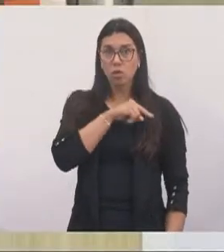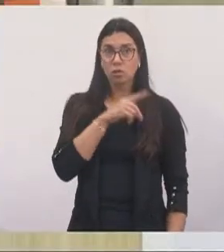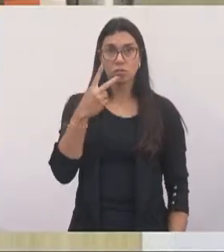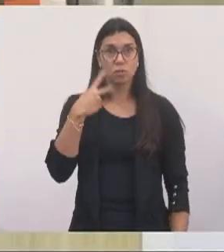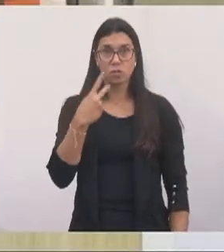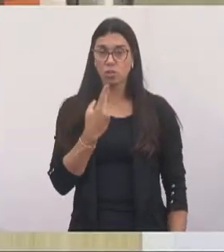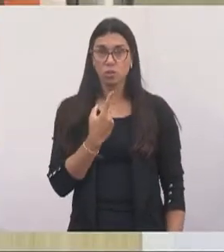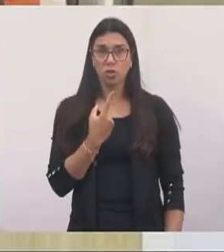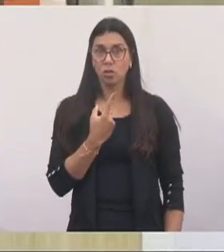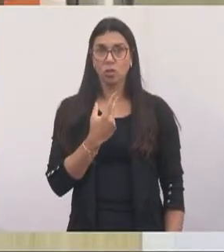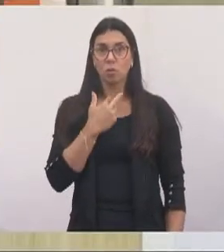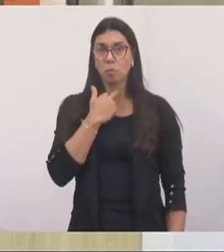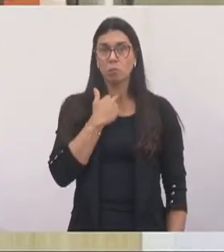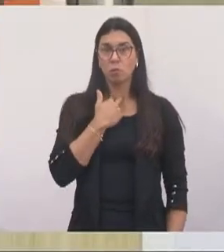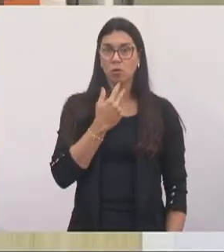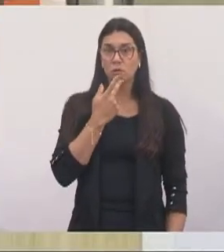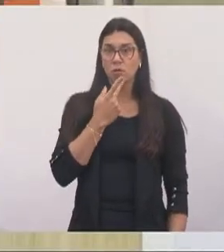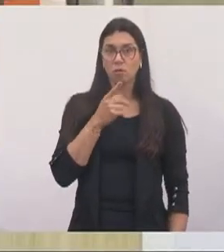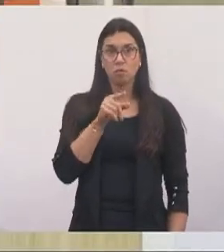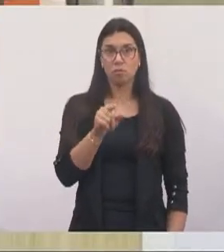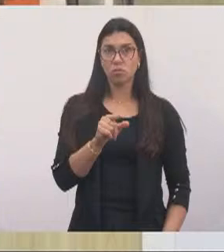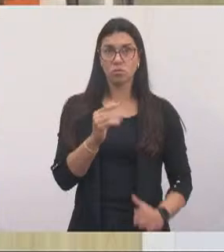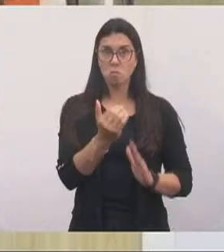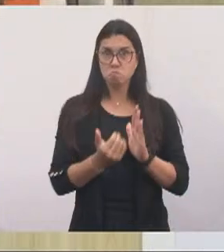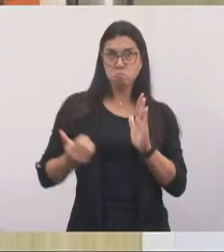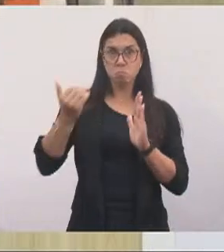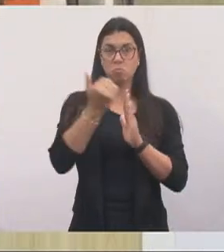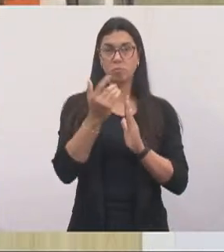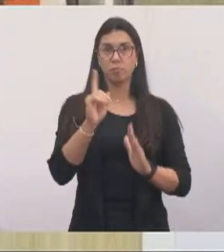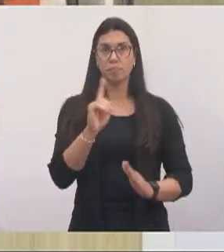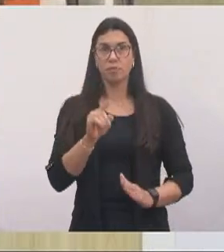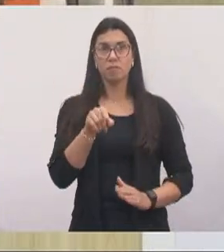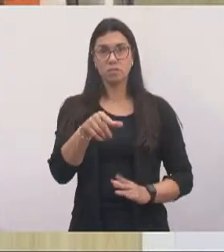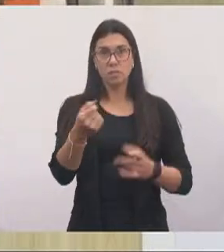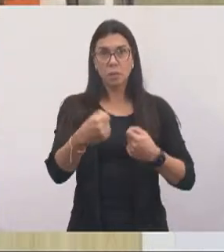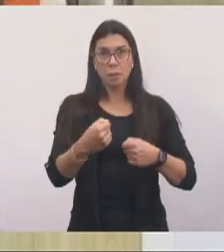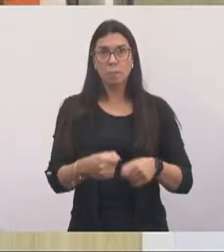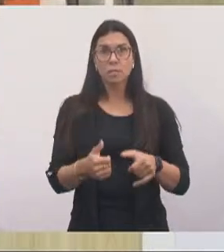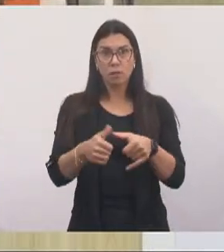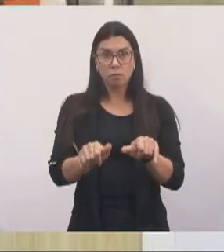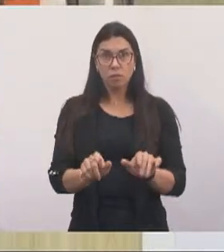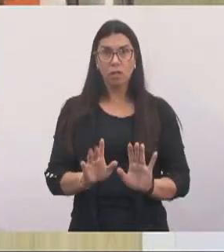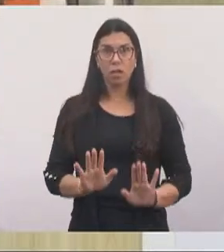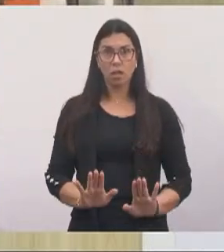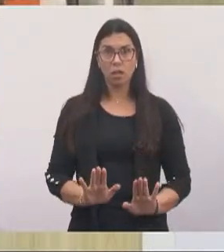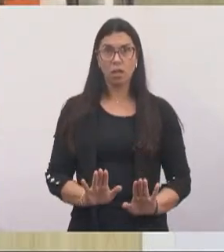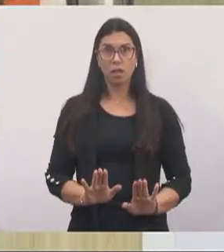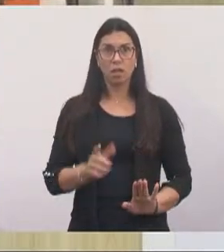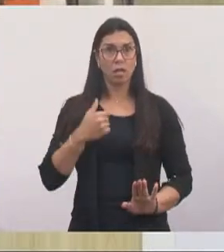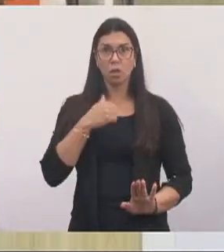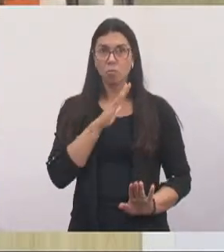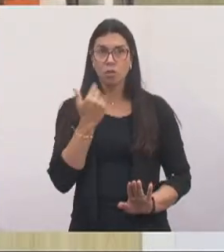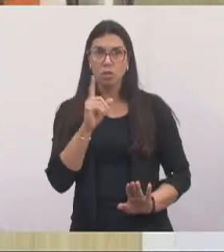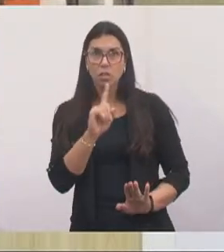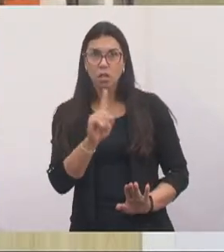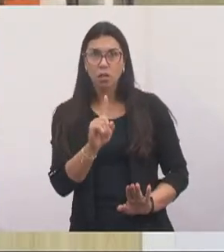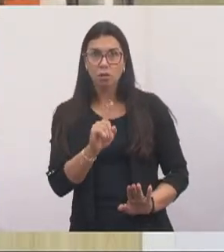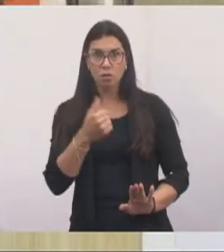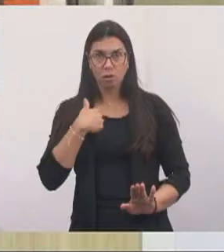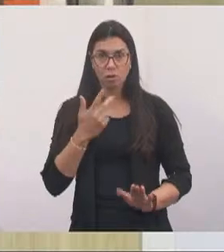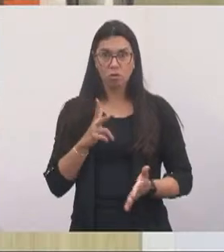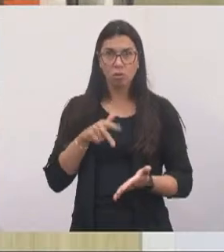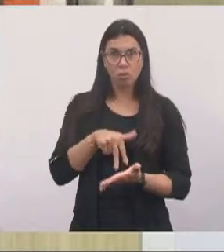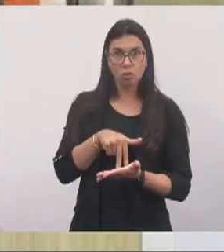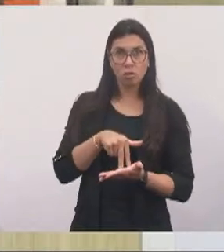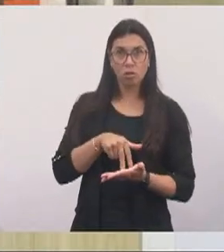vereador. Não, mas o senhor não é autoridade máxima. O senhor tem o A senhora precisa se colocar no lugar de vice-presidência. Eu não morri, eu estou aqui.